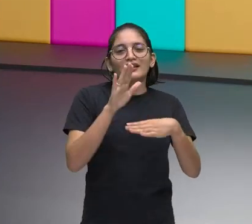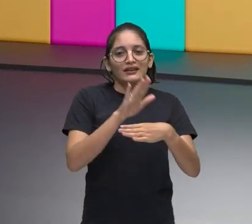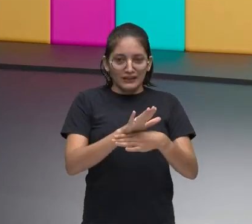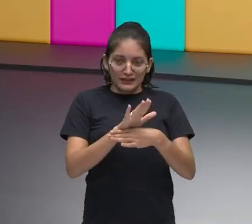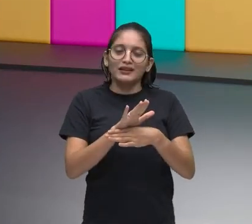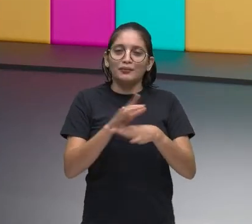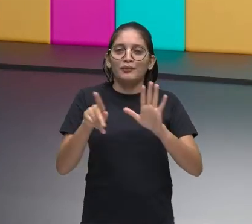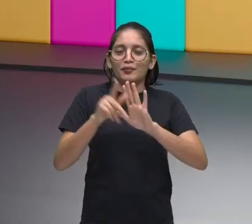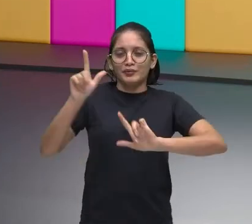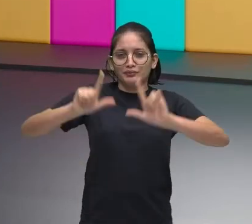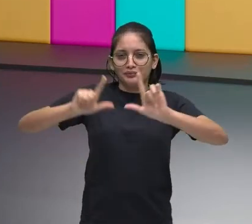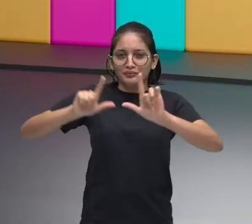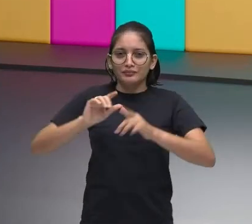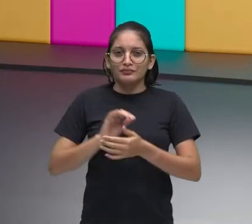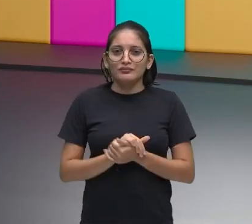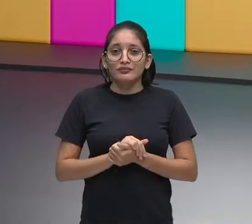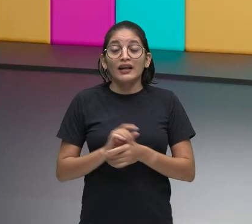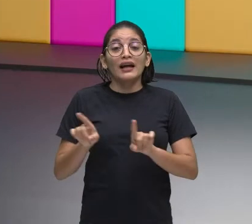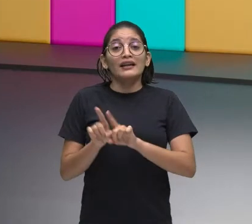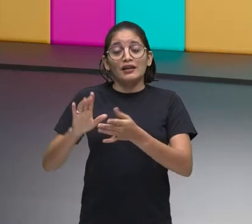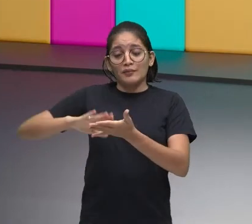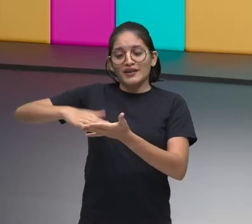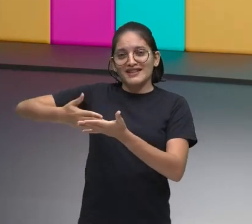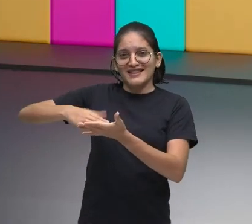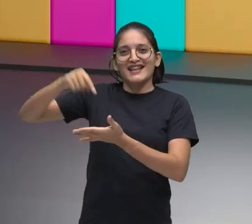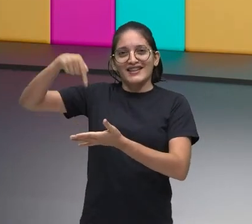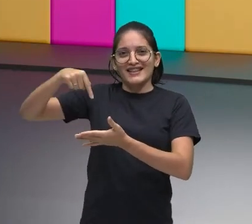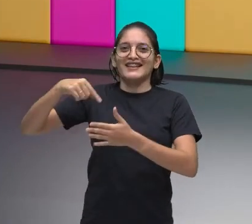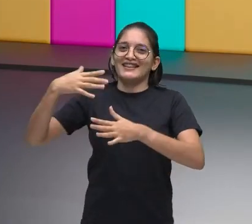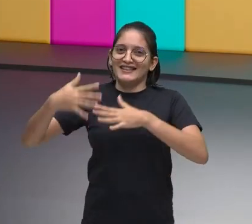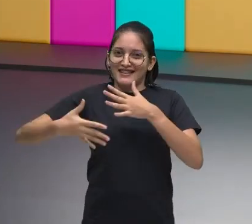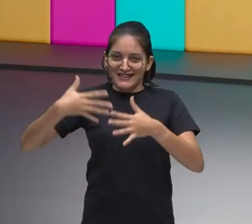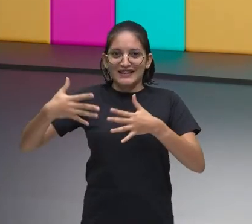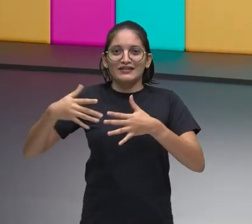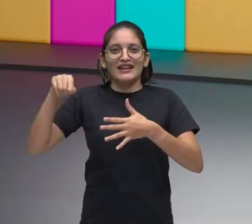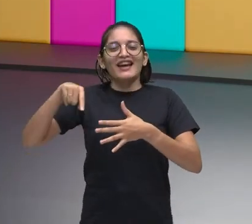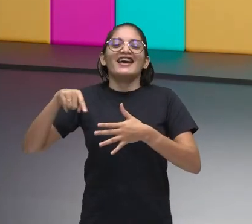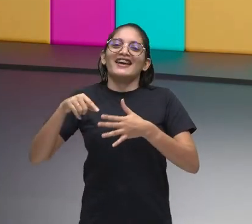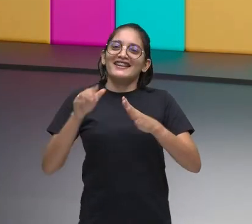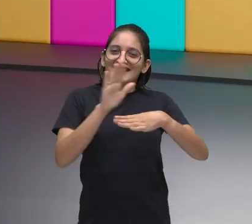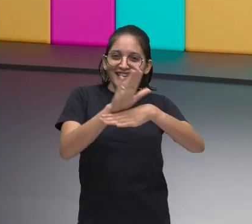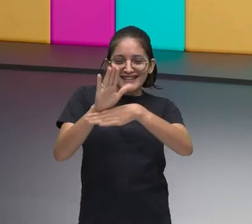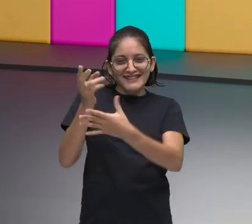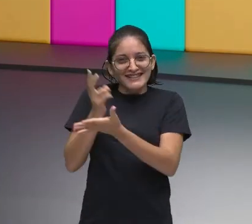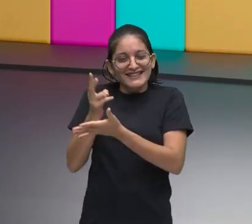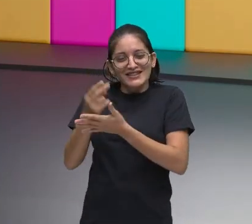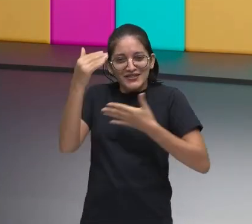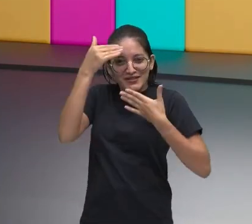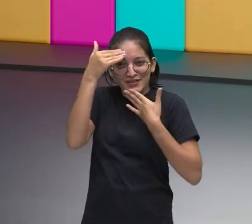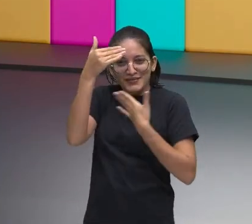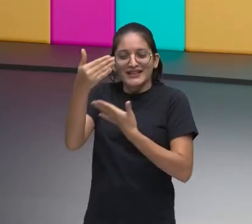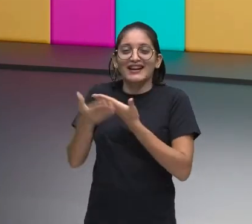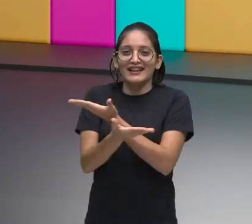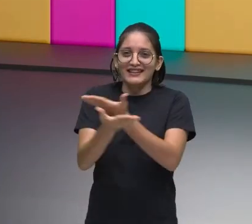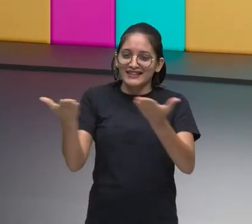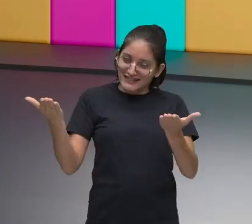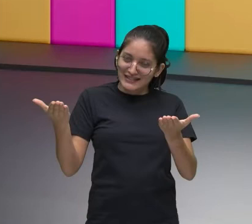nosso programa, aos intérpretes de Libra, né, eles que nos ajudam sempre. Muito obrigado por